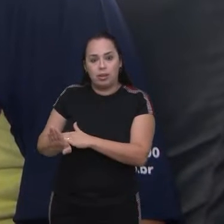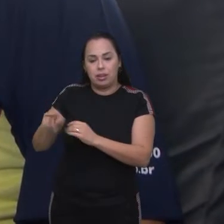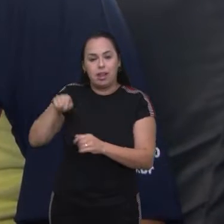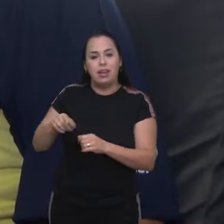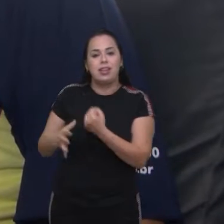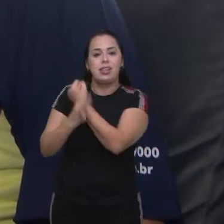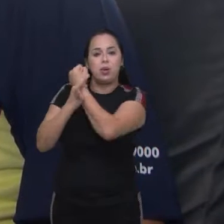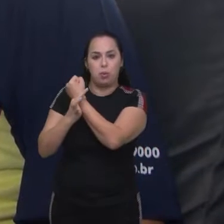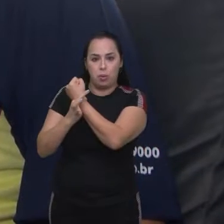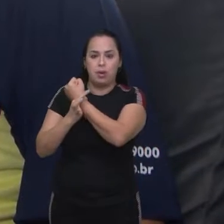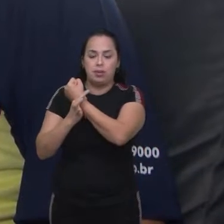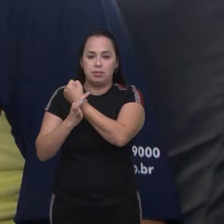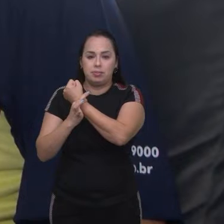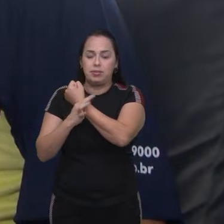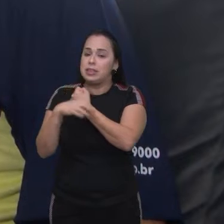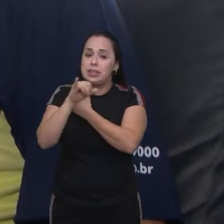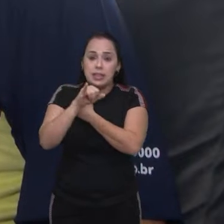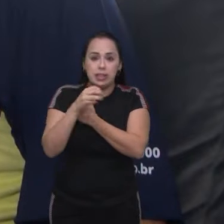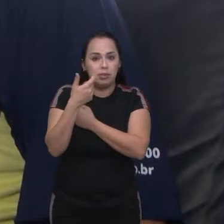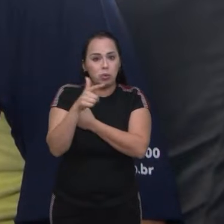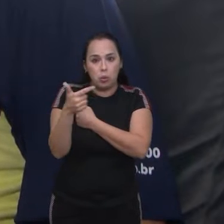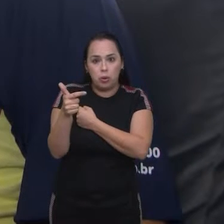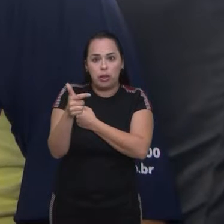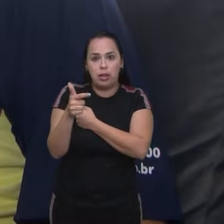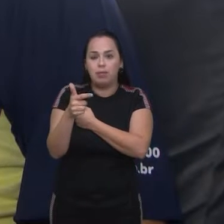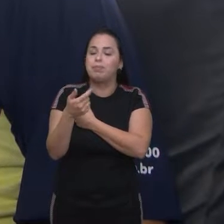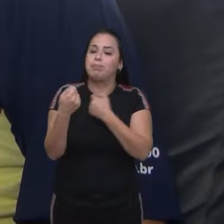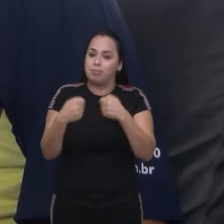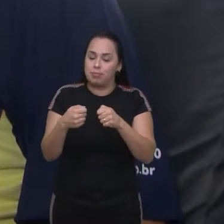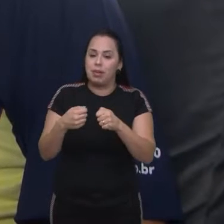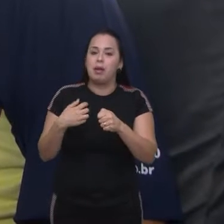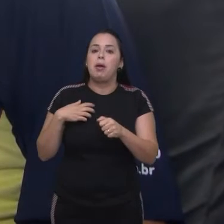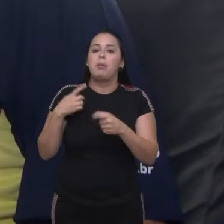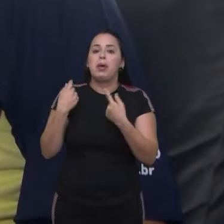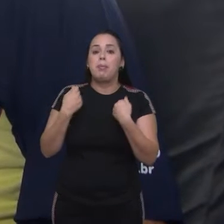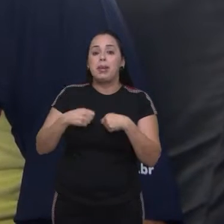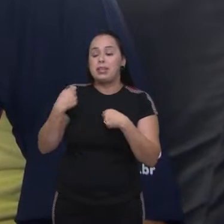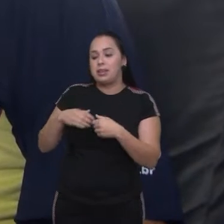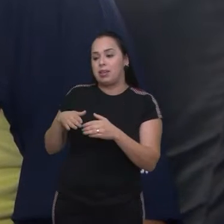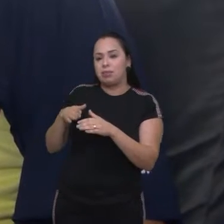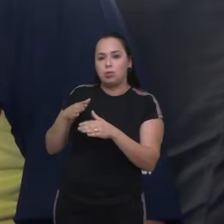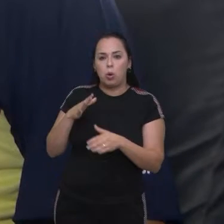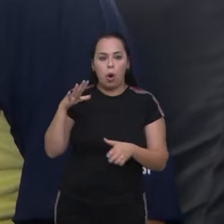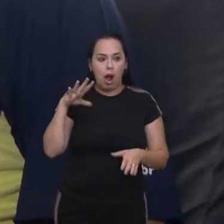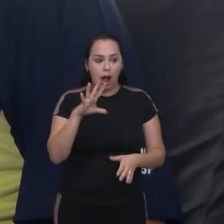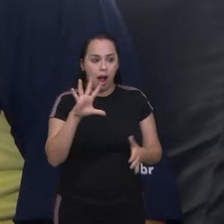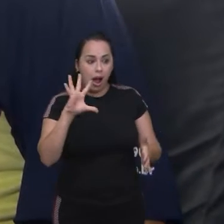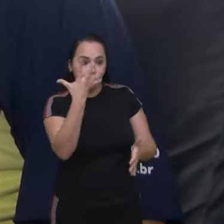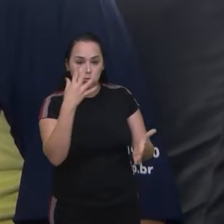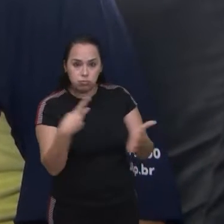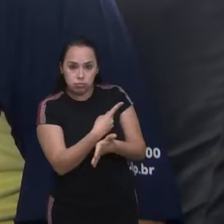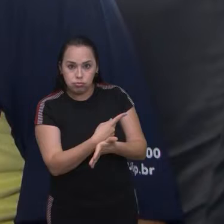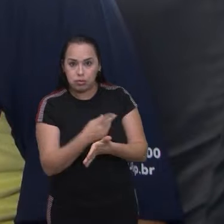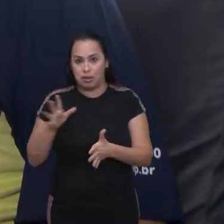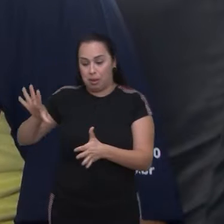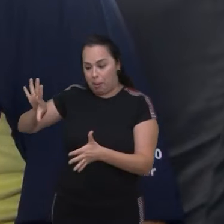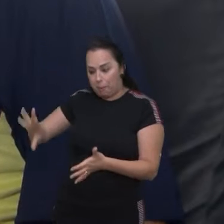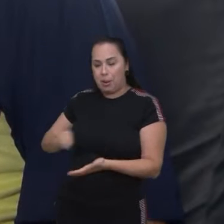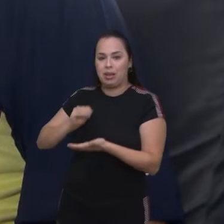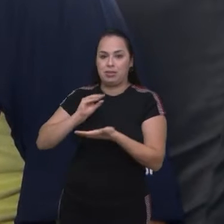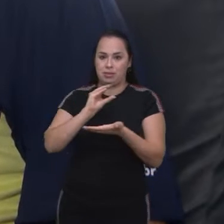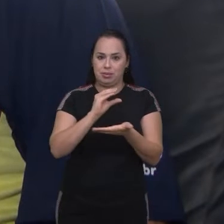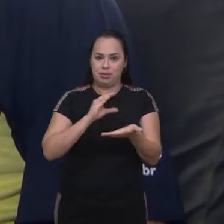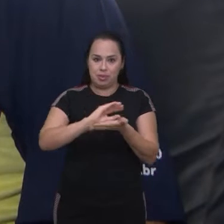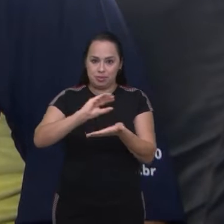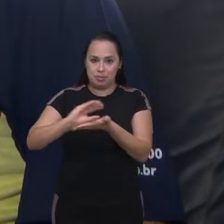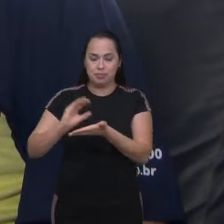constituir essa reserva de segurança, se é que você não tem ainda. Porque a gente tem que estar preparado para qualquer emergência, para qualquer contingência. É muito